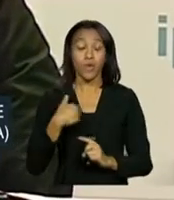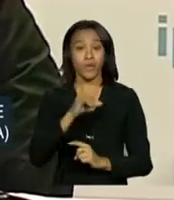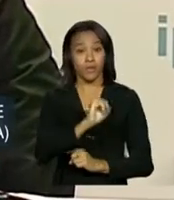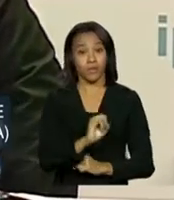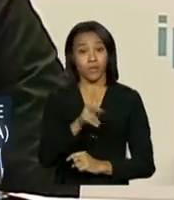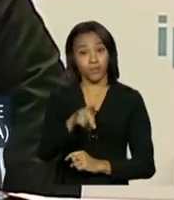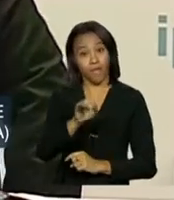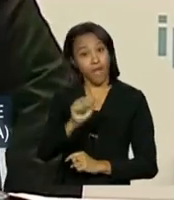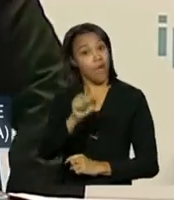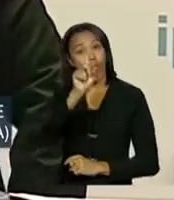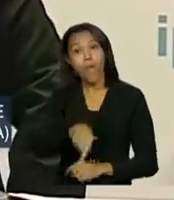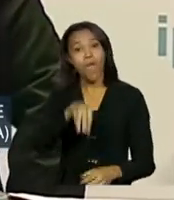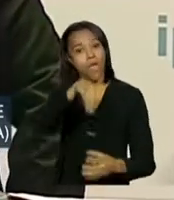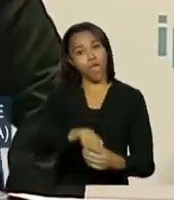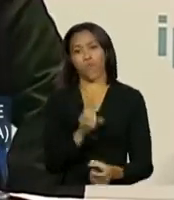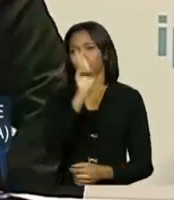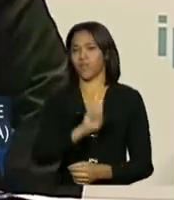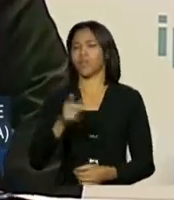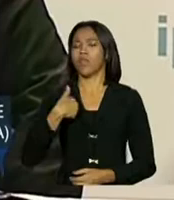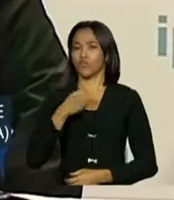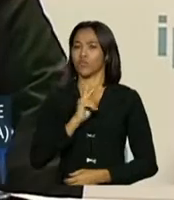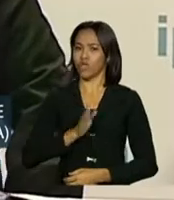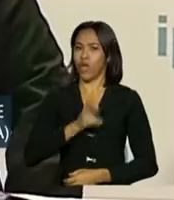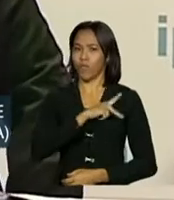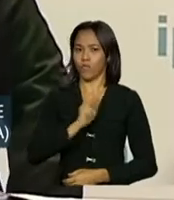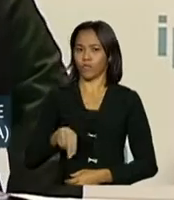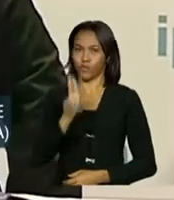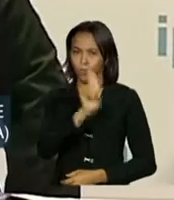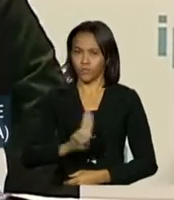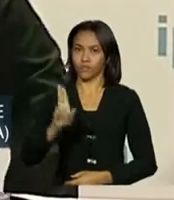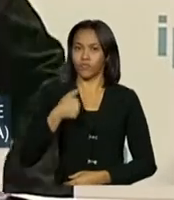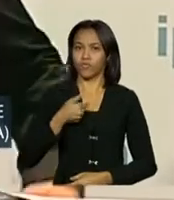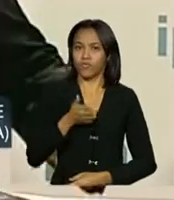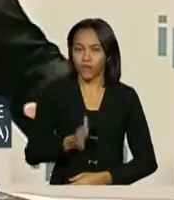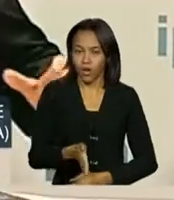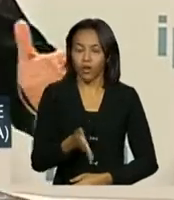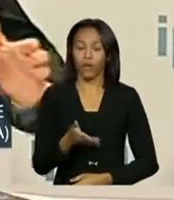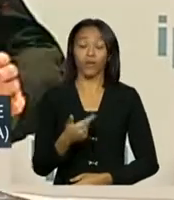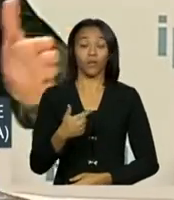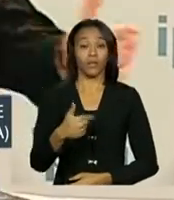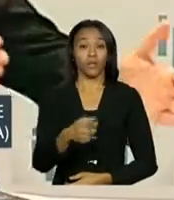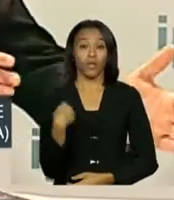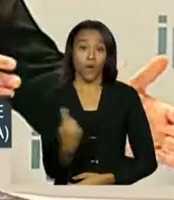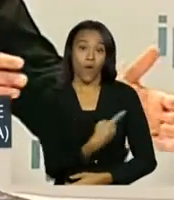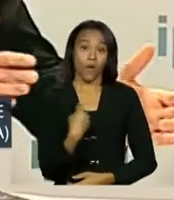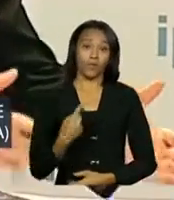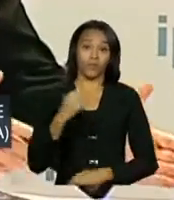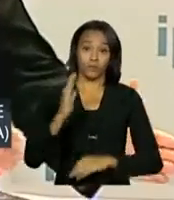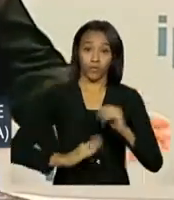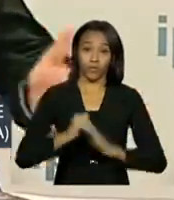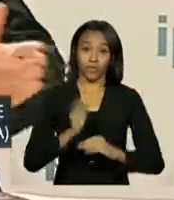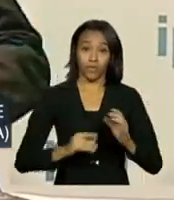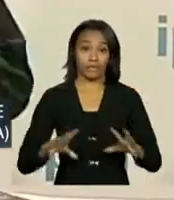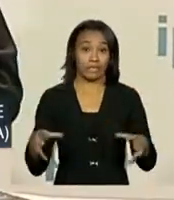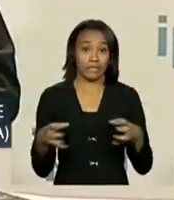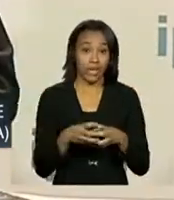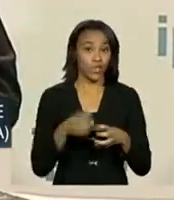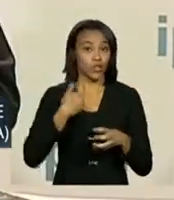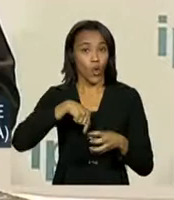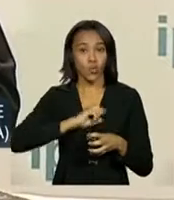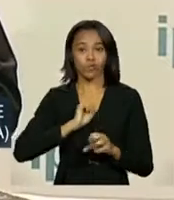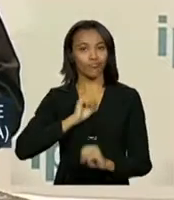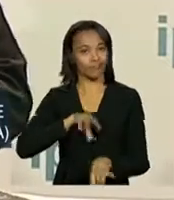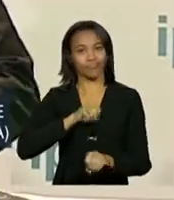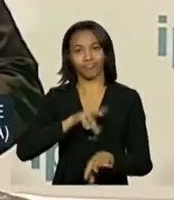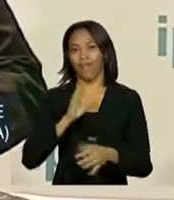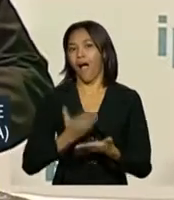é uma universidade, eu sou professor universitário, a começar porque nós, os técnicos do IPEA, nós não damos aula,